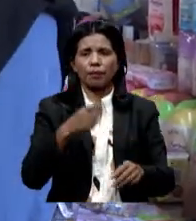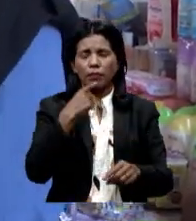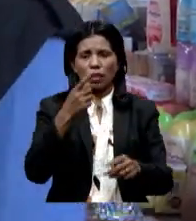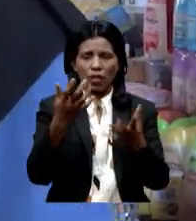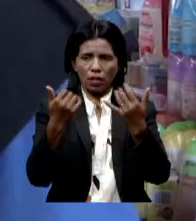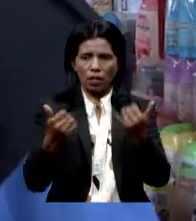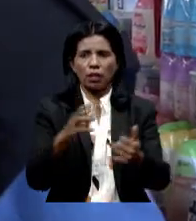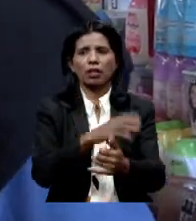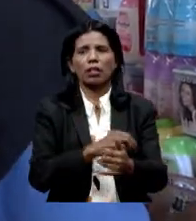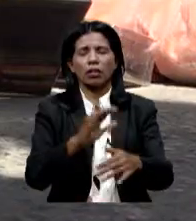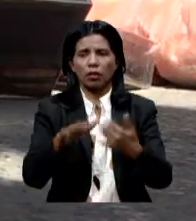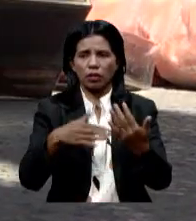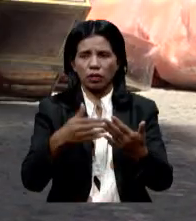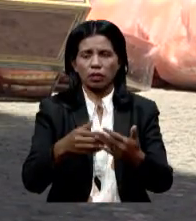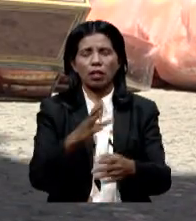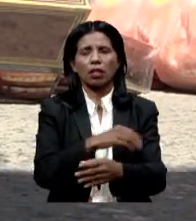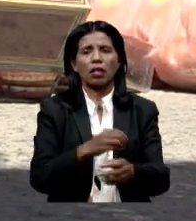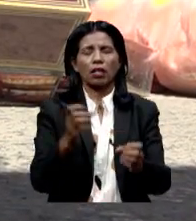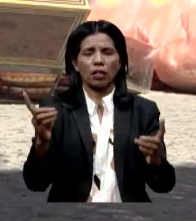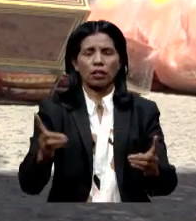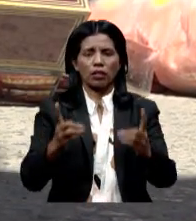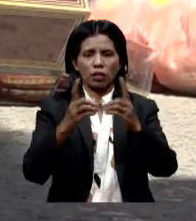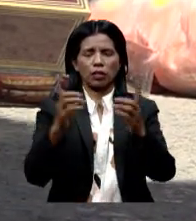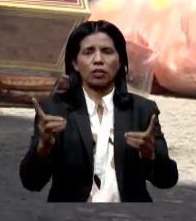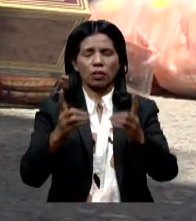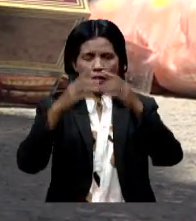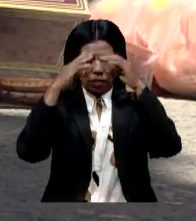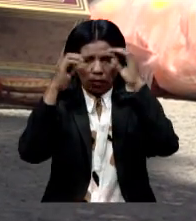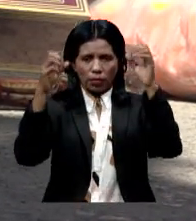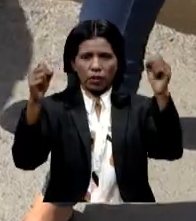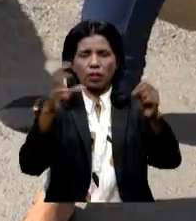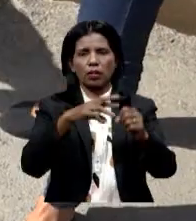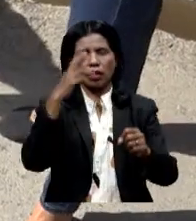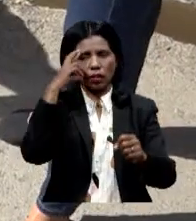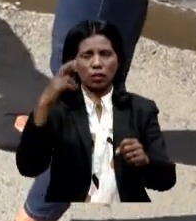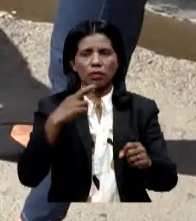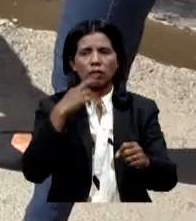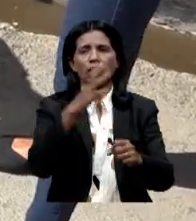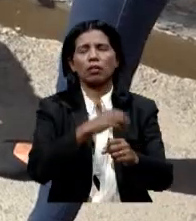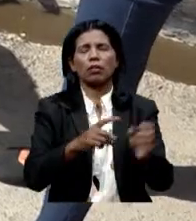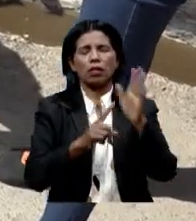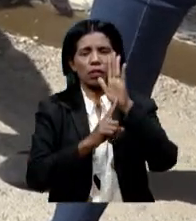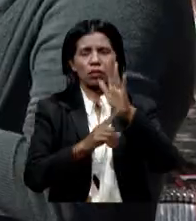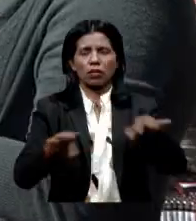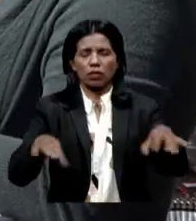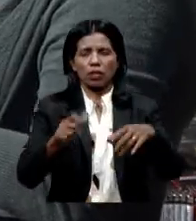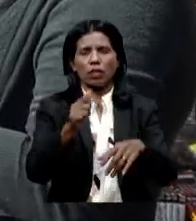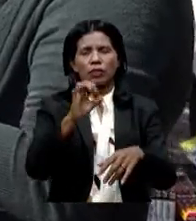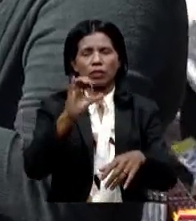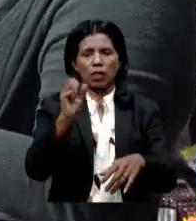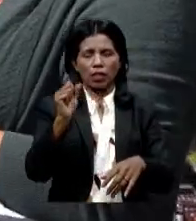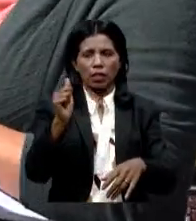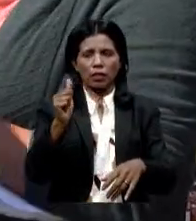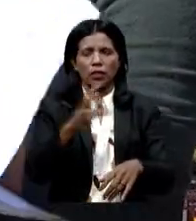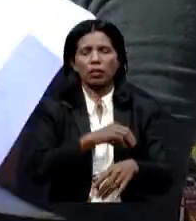da une parte relevante, se marca audiência onde rassou o mal o presidente da República, Geram Jorta, onde rassou o serviço a IFESA Nian, baseia